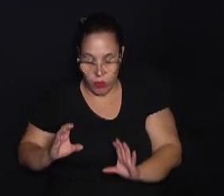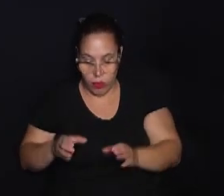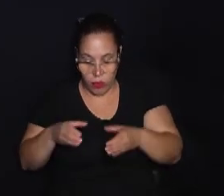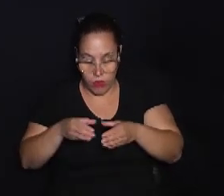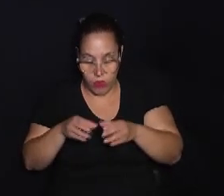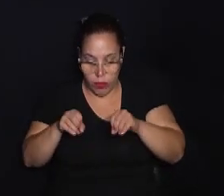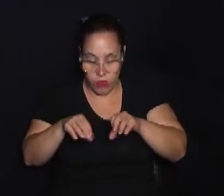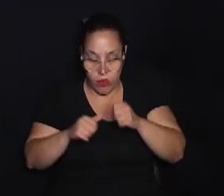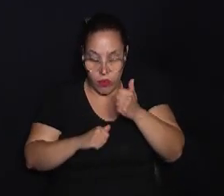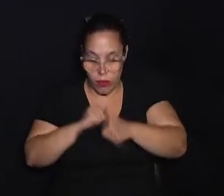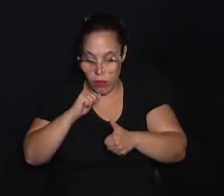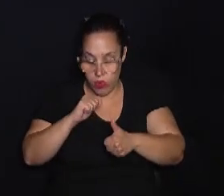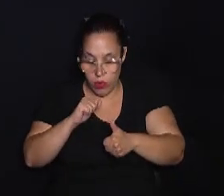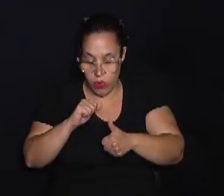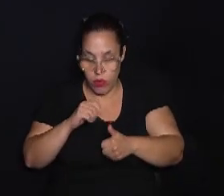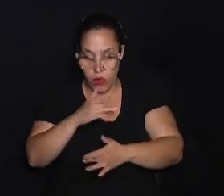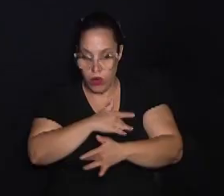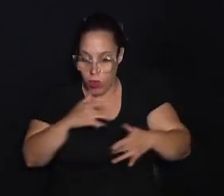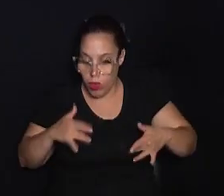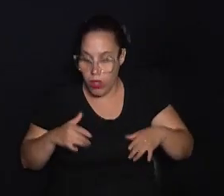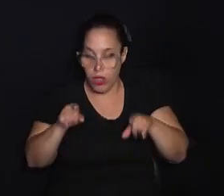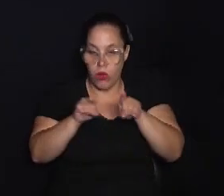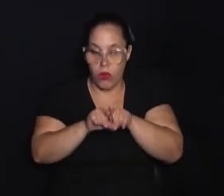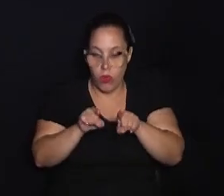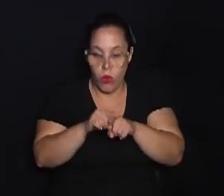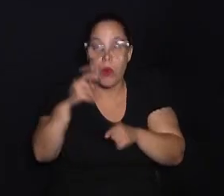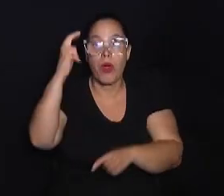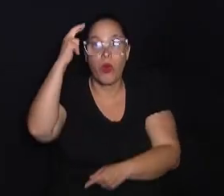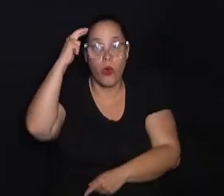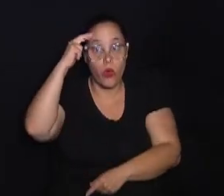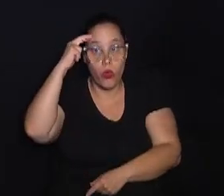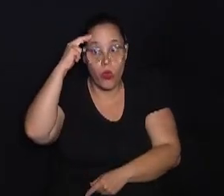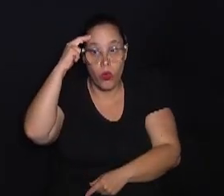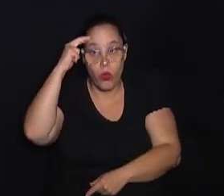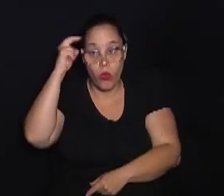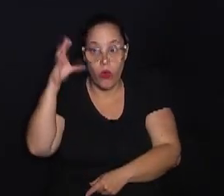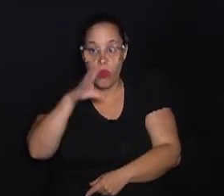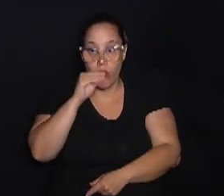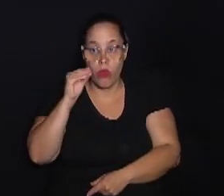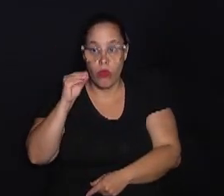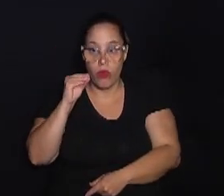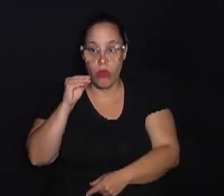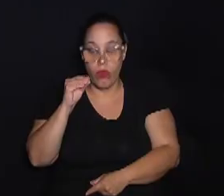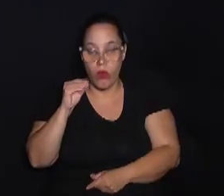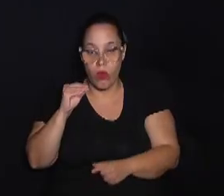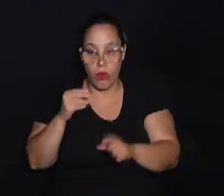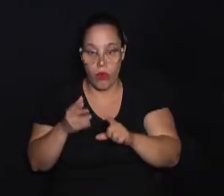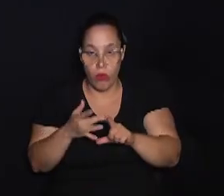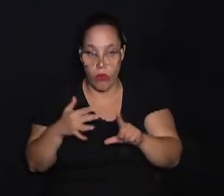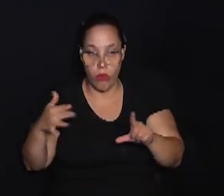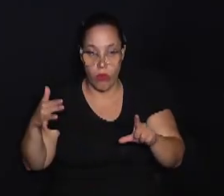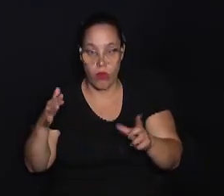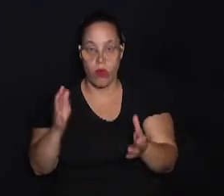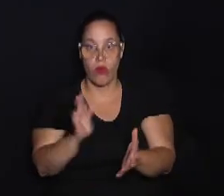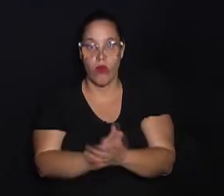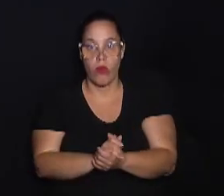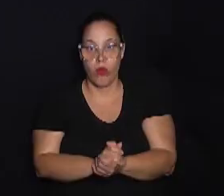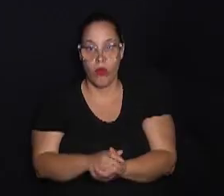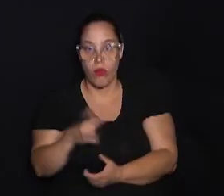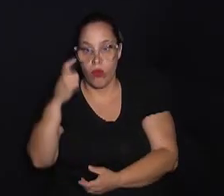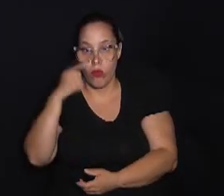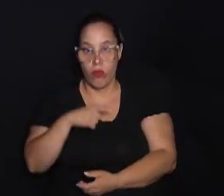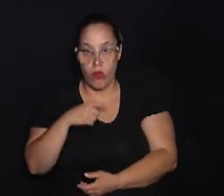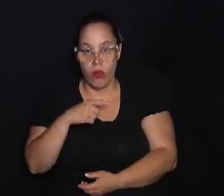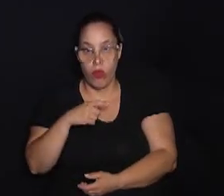de Educação e Esporte, para a saúde também, para a cultura, né? Para o funcionalismo e para o gênero, né? Sim, eu sou